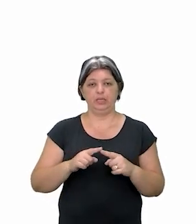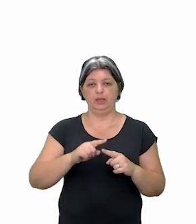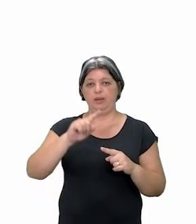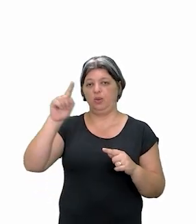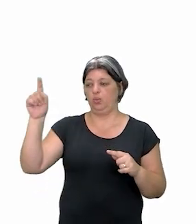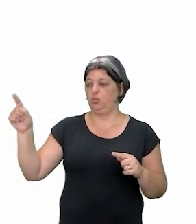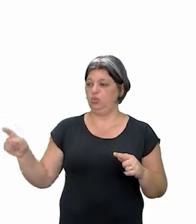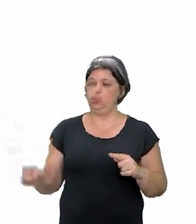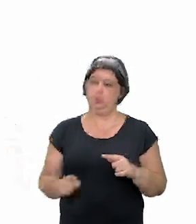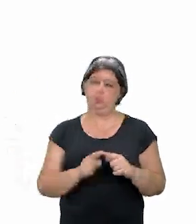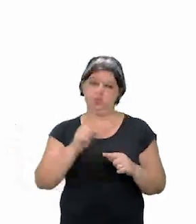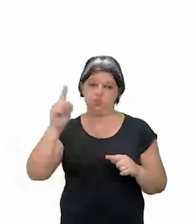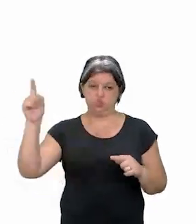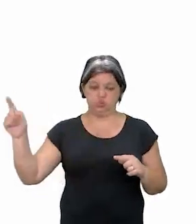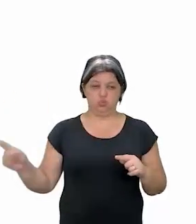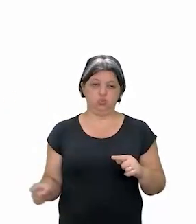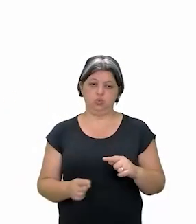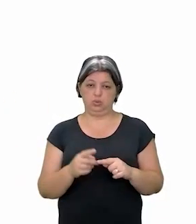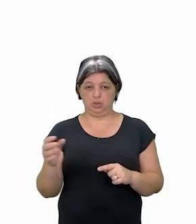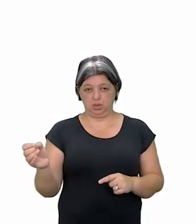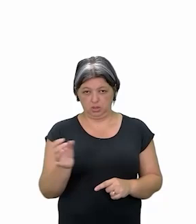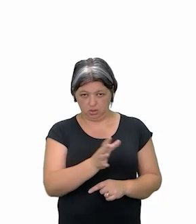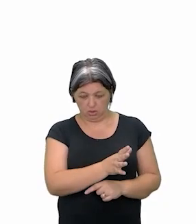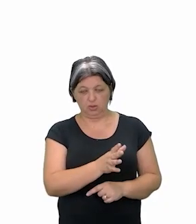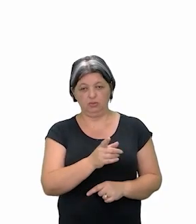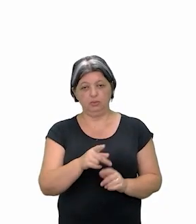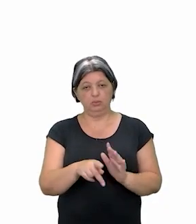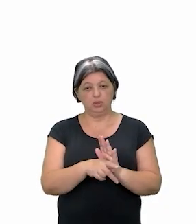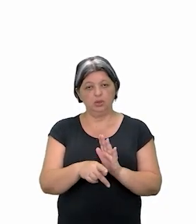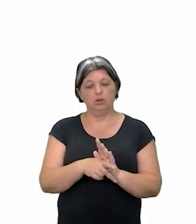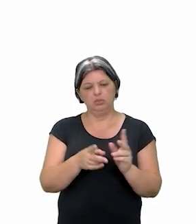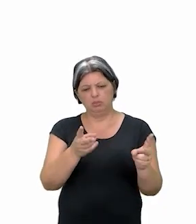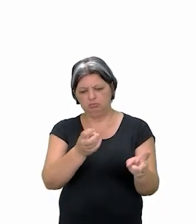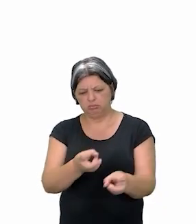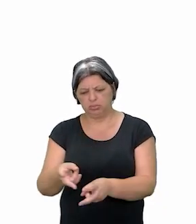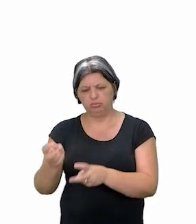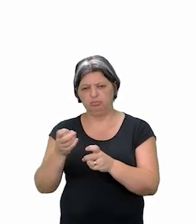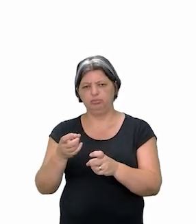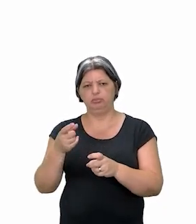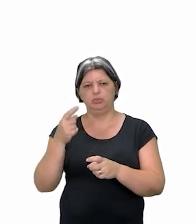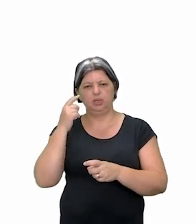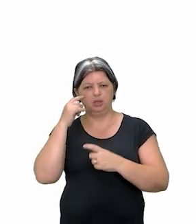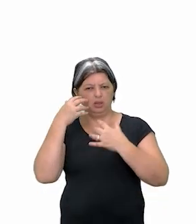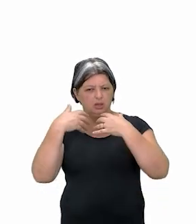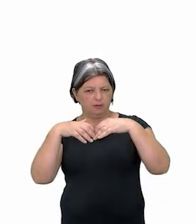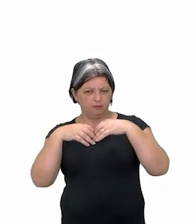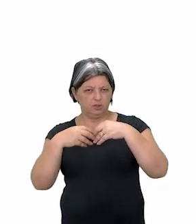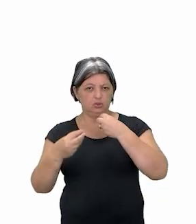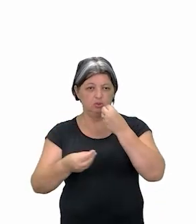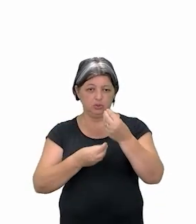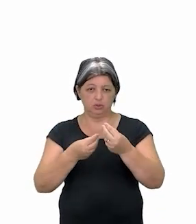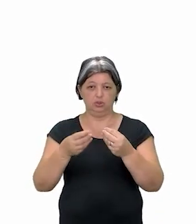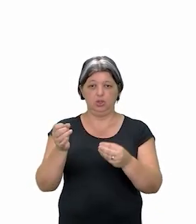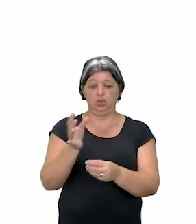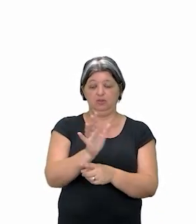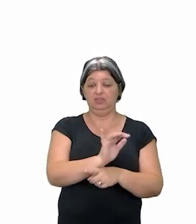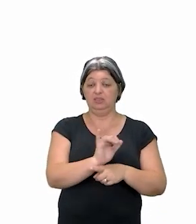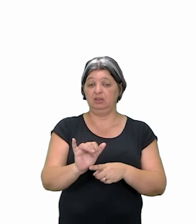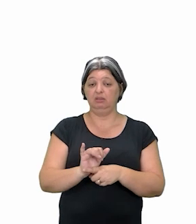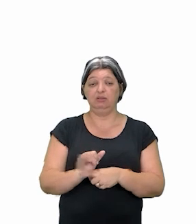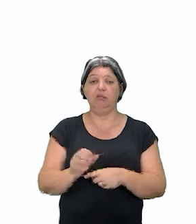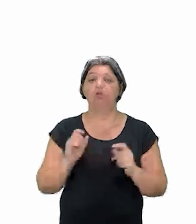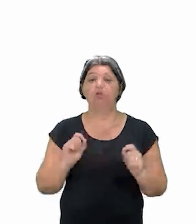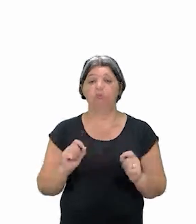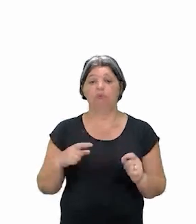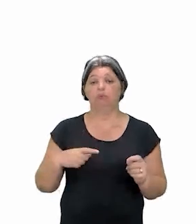novas evidências, a gente vai traçar novos diagnósticos, a gente vai refletir sobre essas novas estratégias, vamos ver o que foi